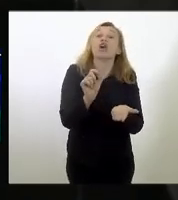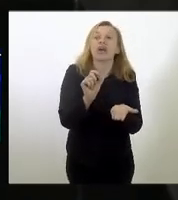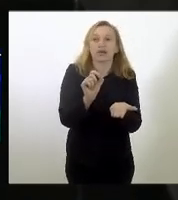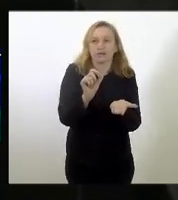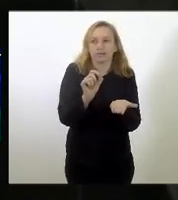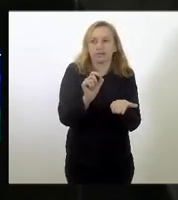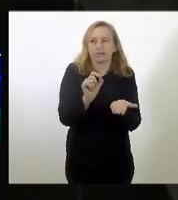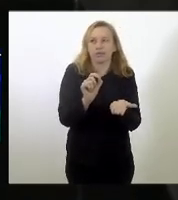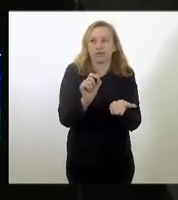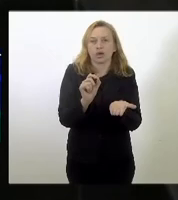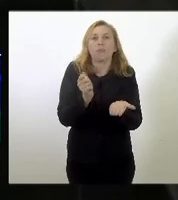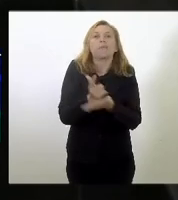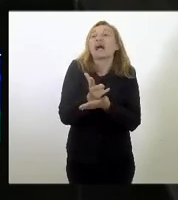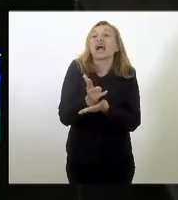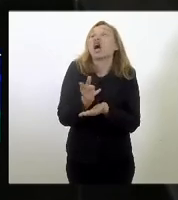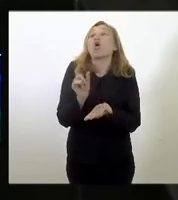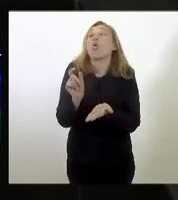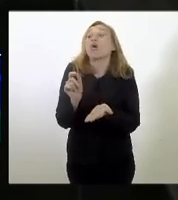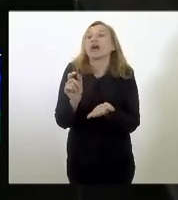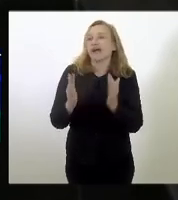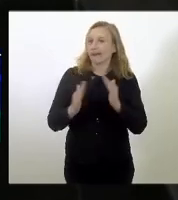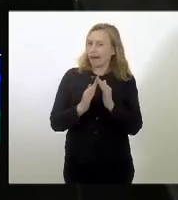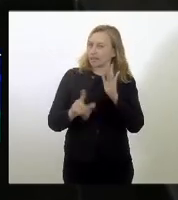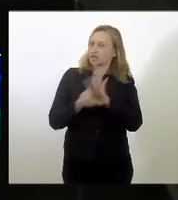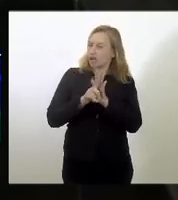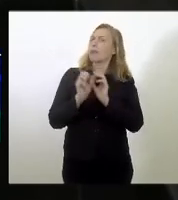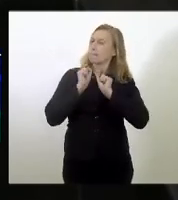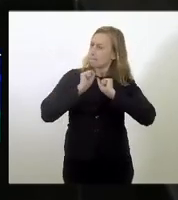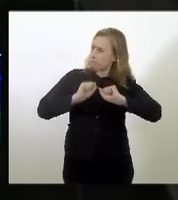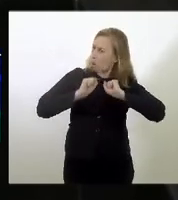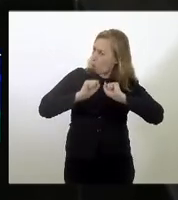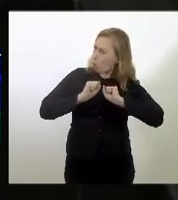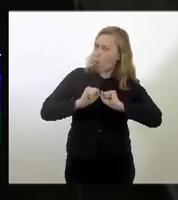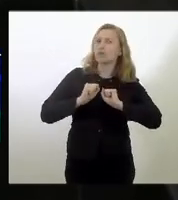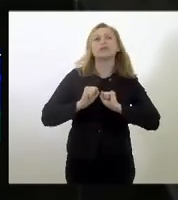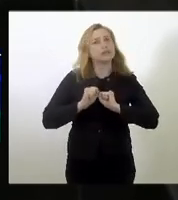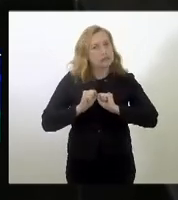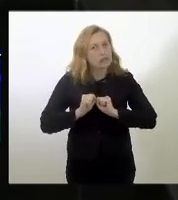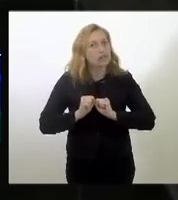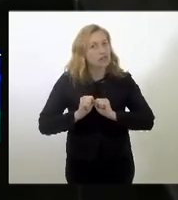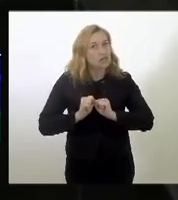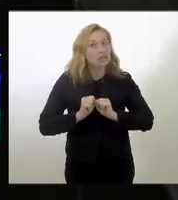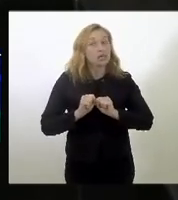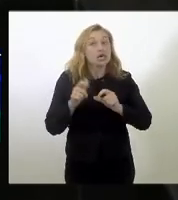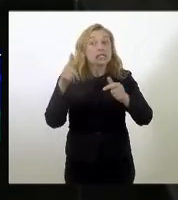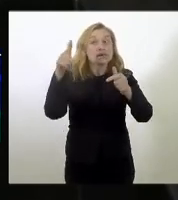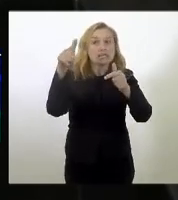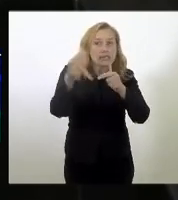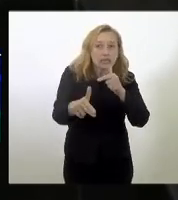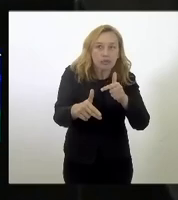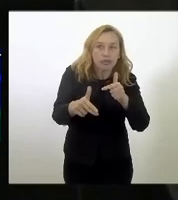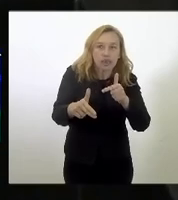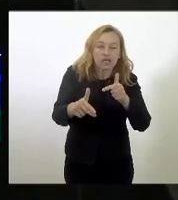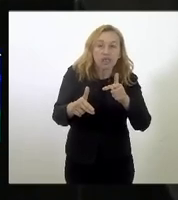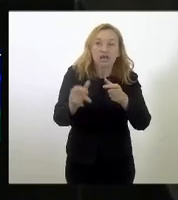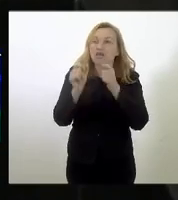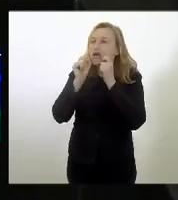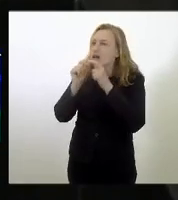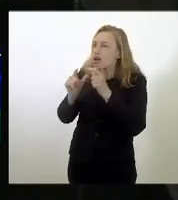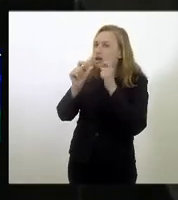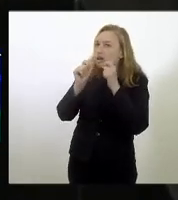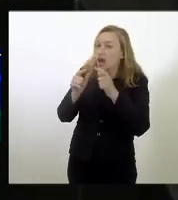não só isso, que essa casa de leis também possa, de alguma forma, interferir, questionar